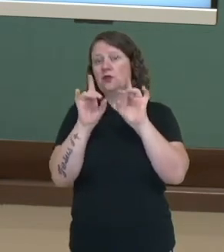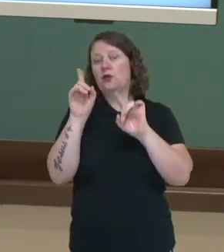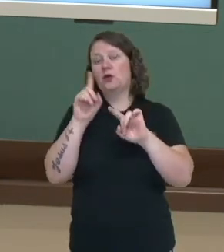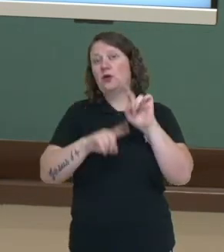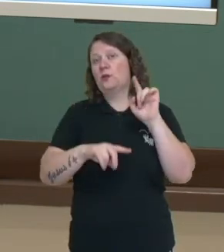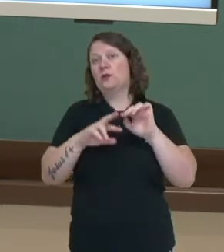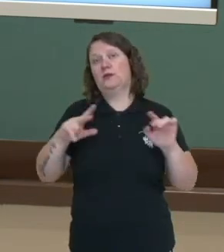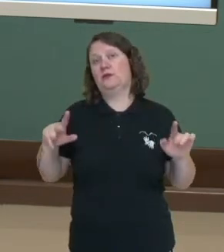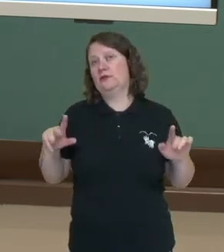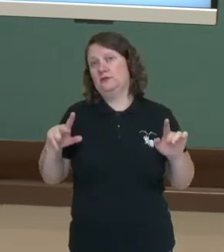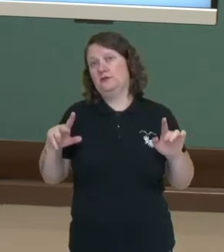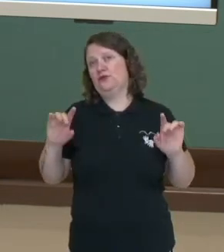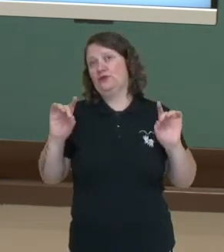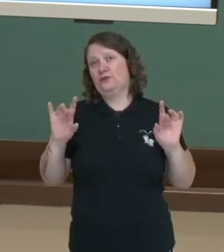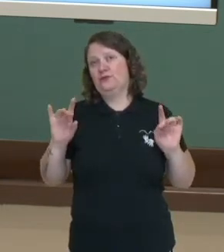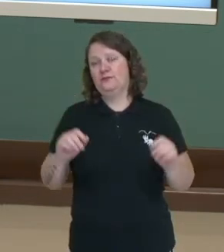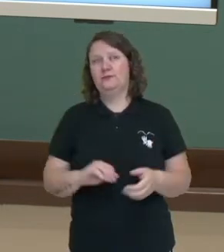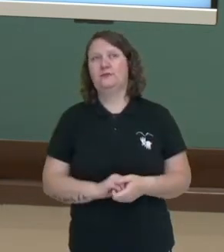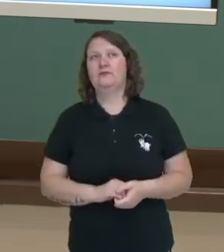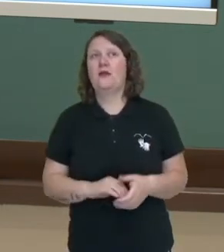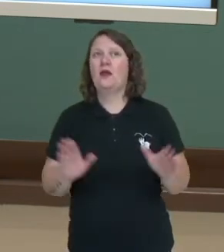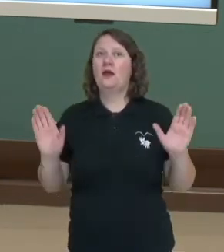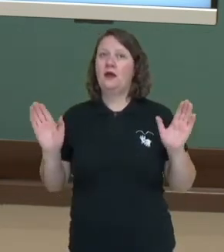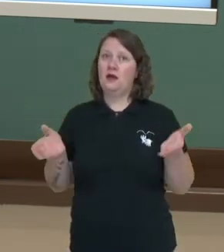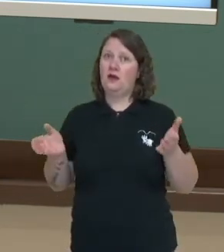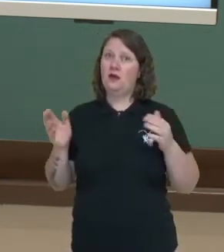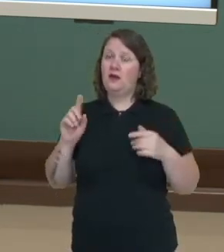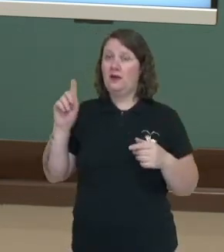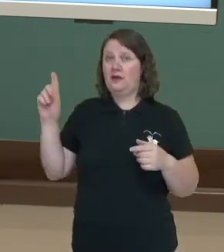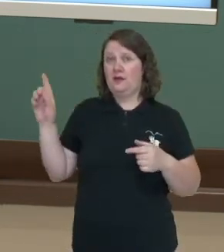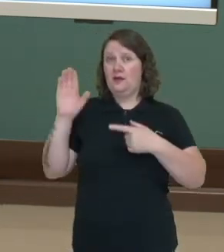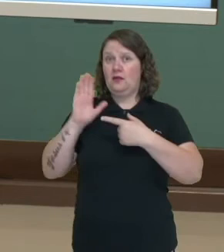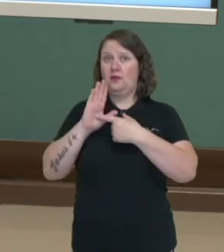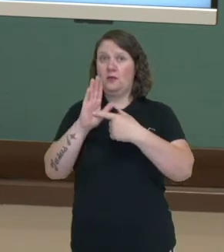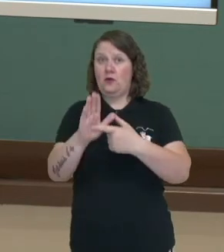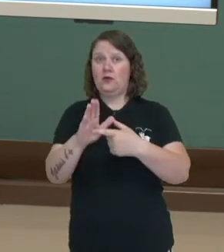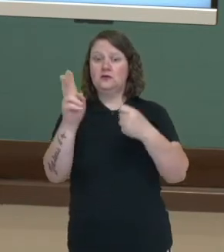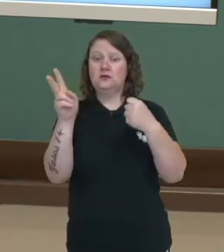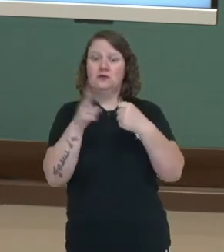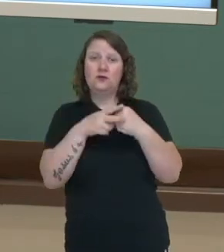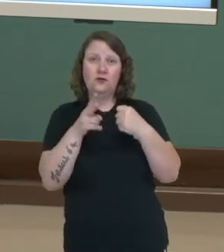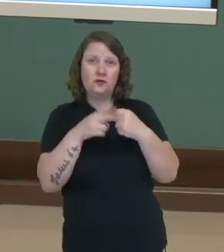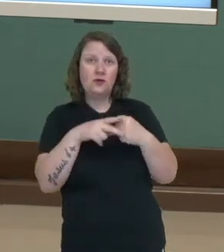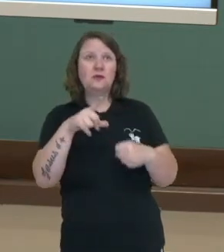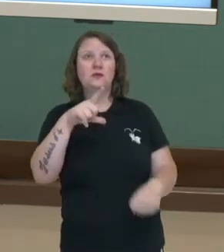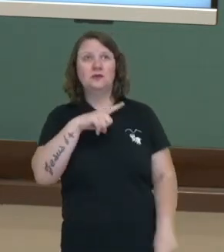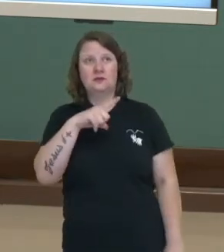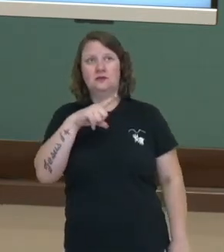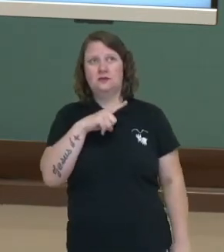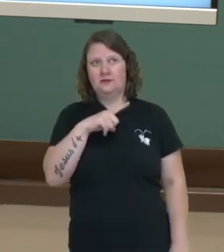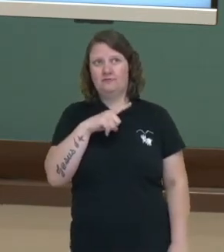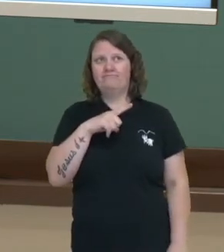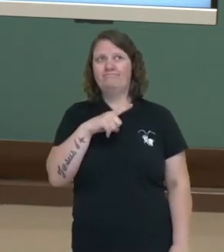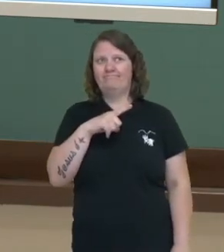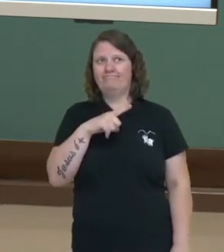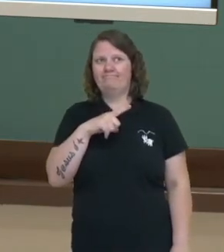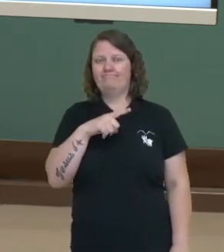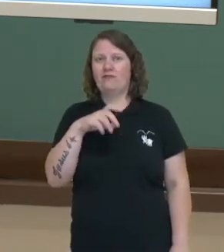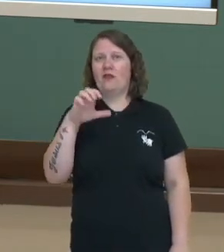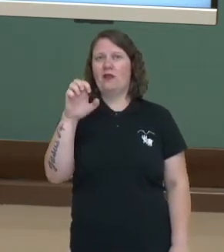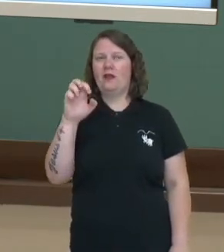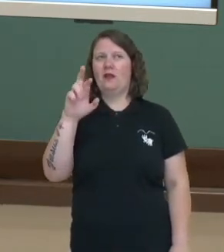objeto direto. Aqui, a diferença é que há um verbo. É o verbo era. Então, eu tenho uma